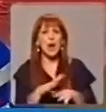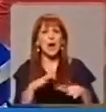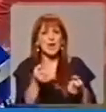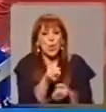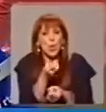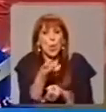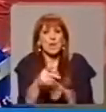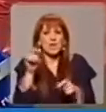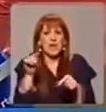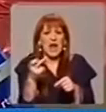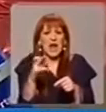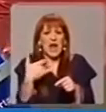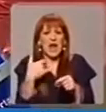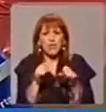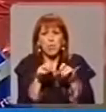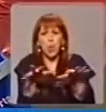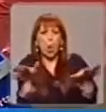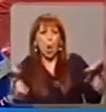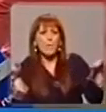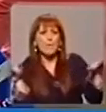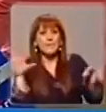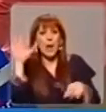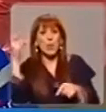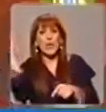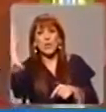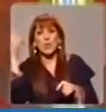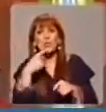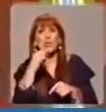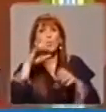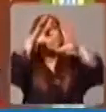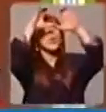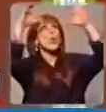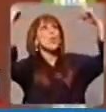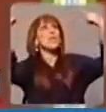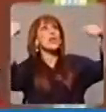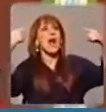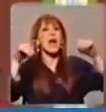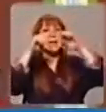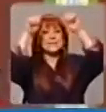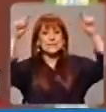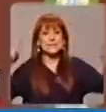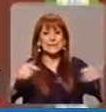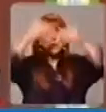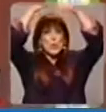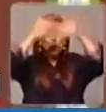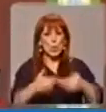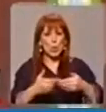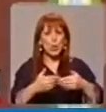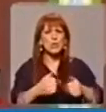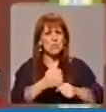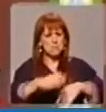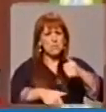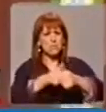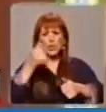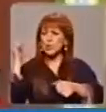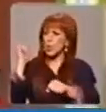quantidade de radiação difusa, que é o que acontece, por exemplo, no Porto, onde temos muitas nuvens, este painel na vertical consegue ser mais eficiente que um